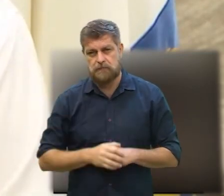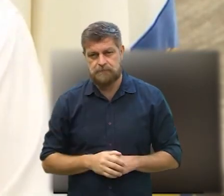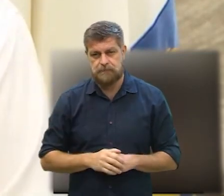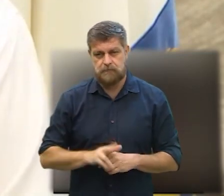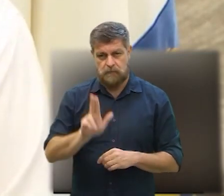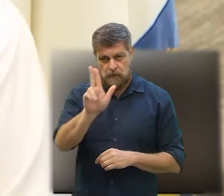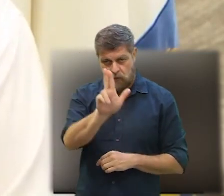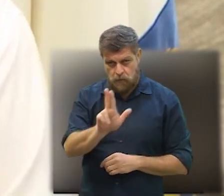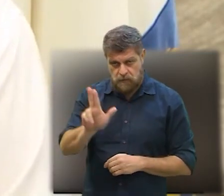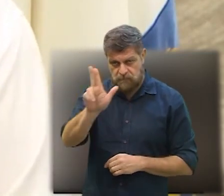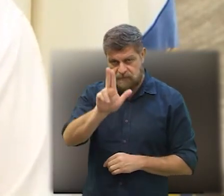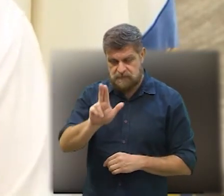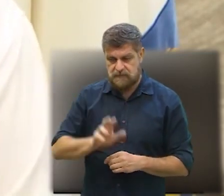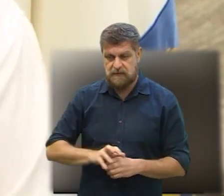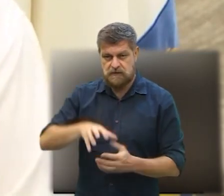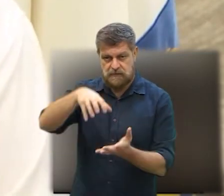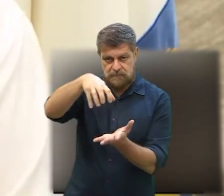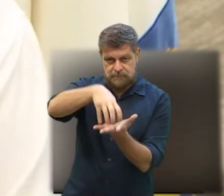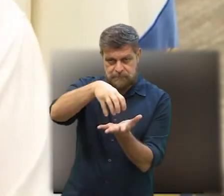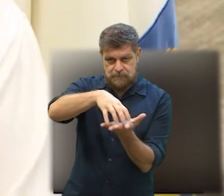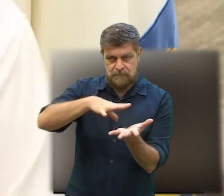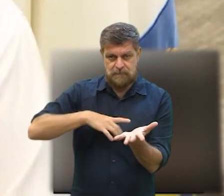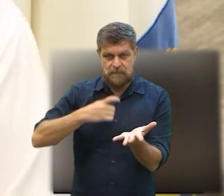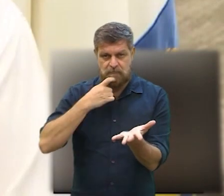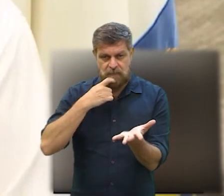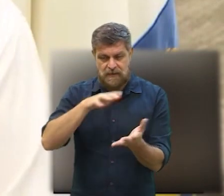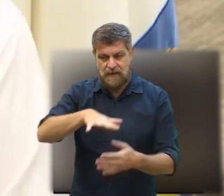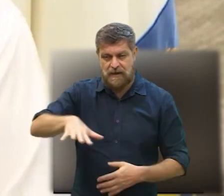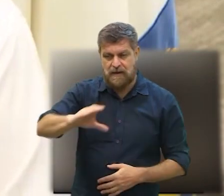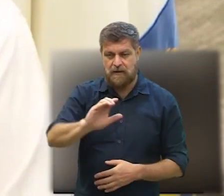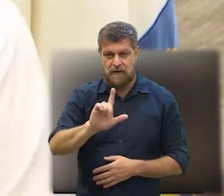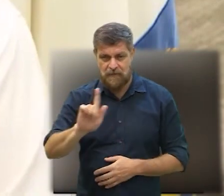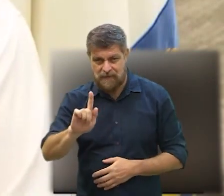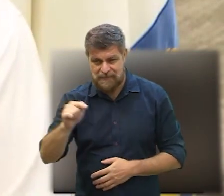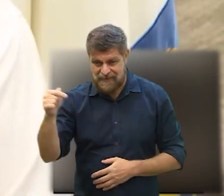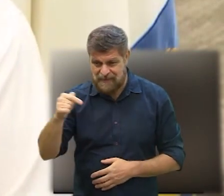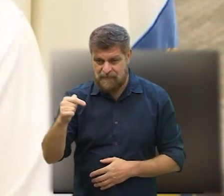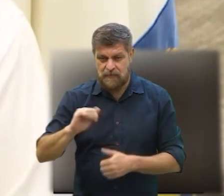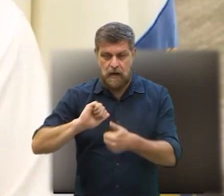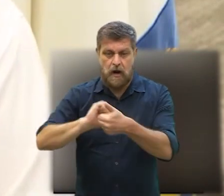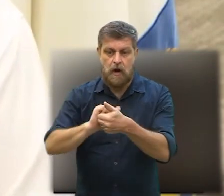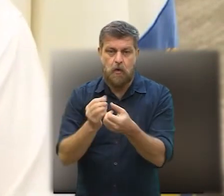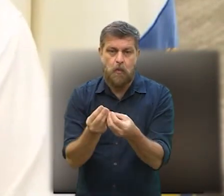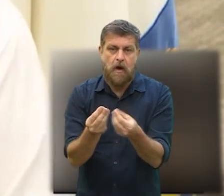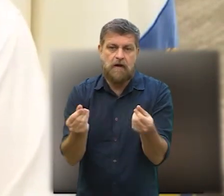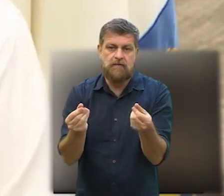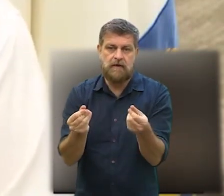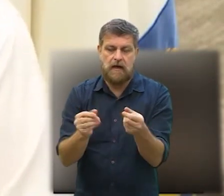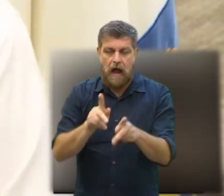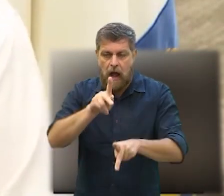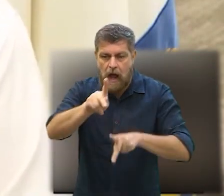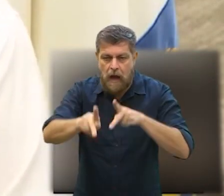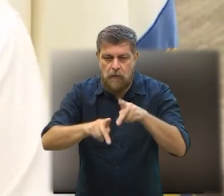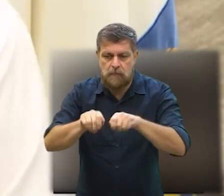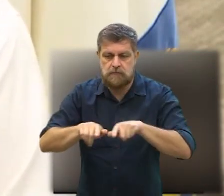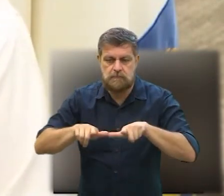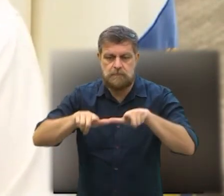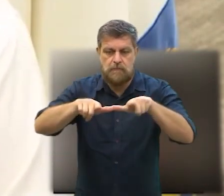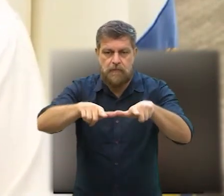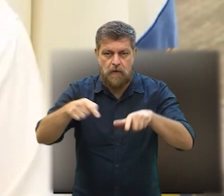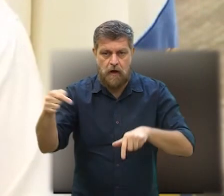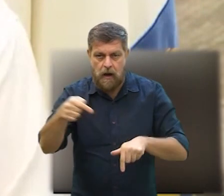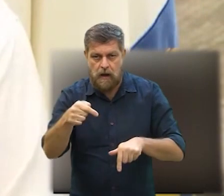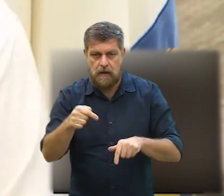a universidade na região do Campo Grande vai qualificar a população, vai trazer um